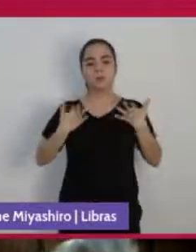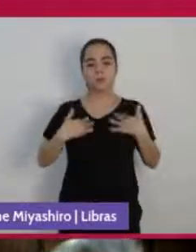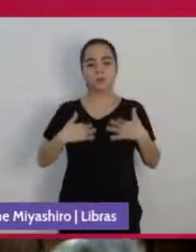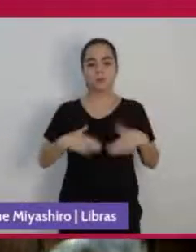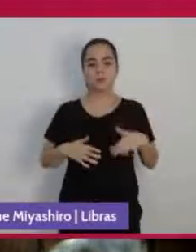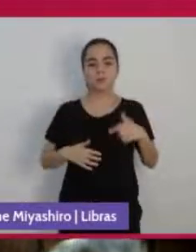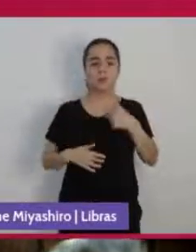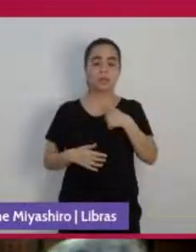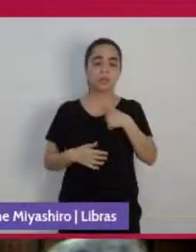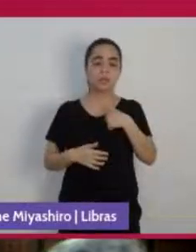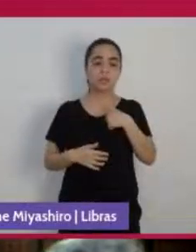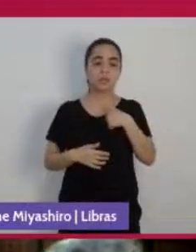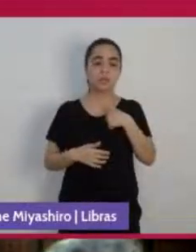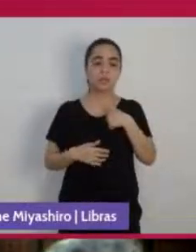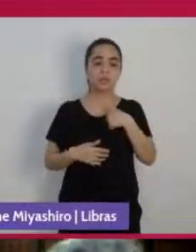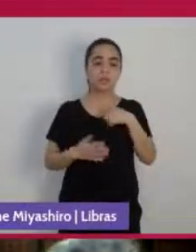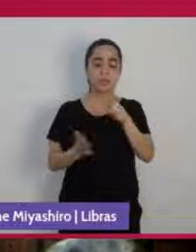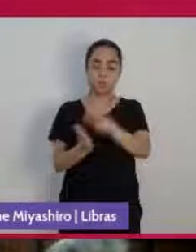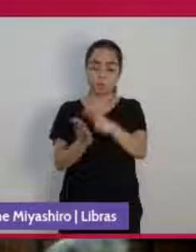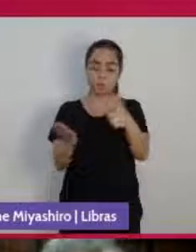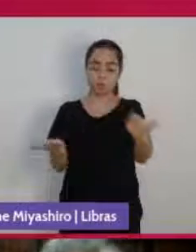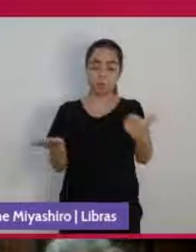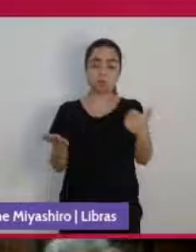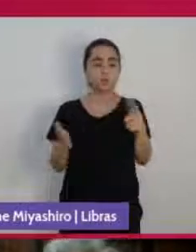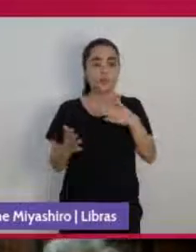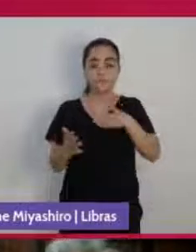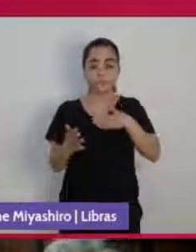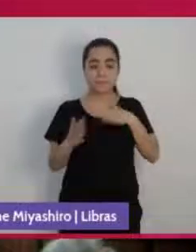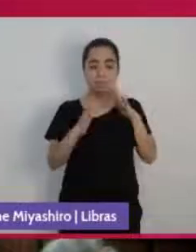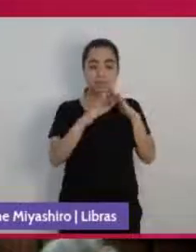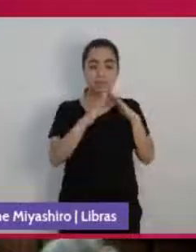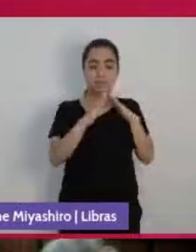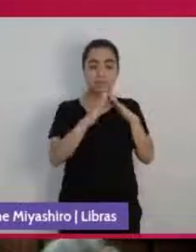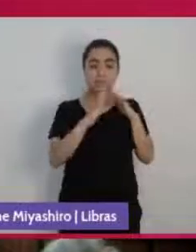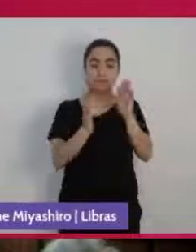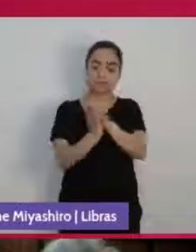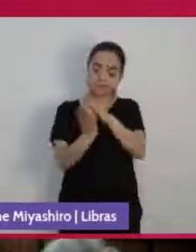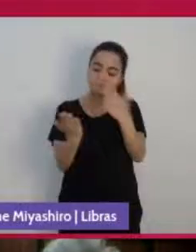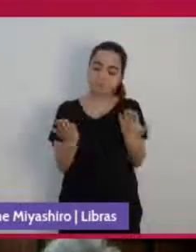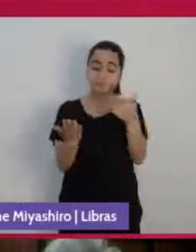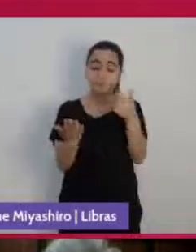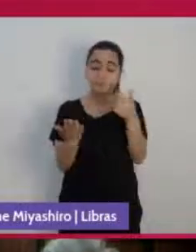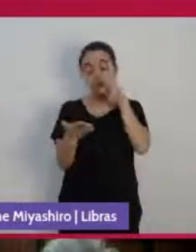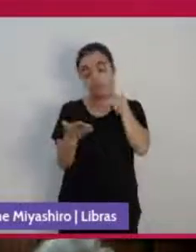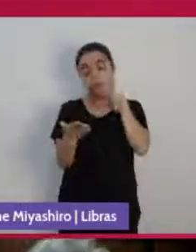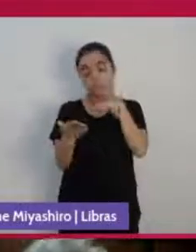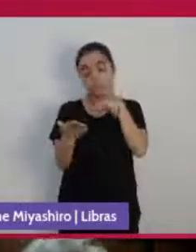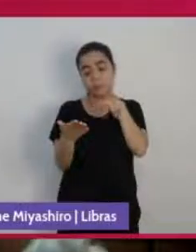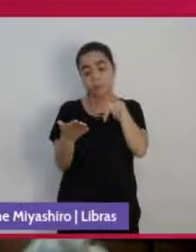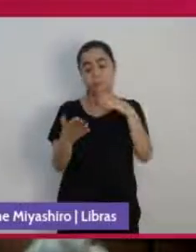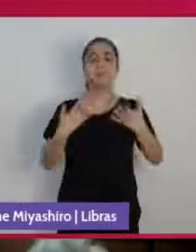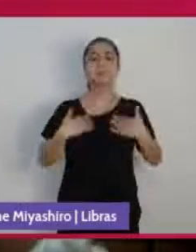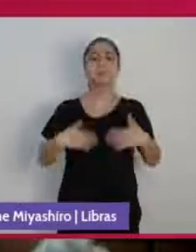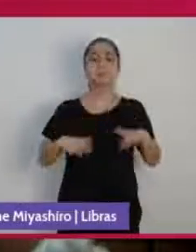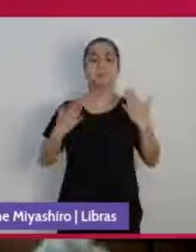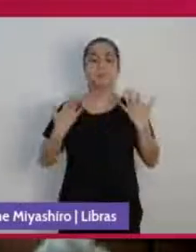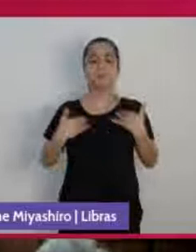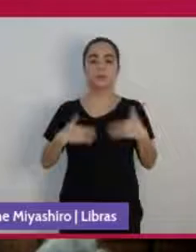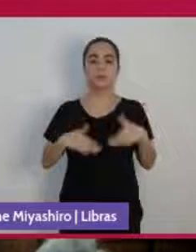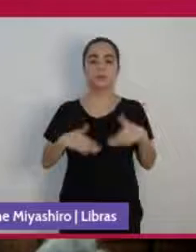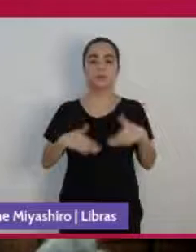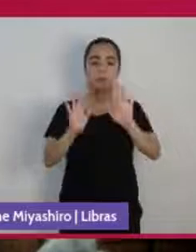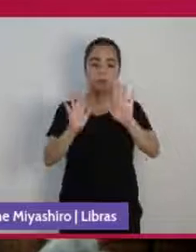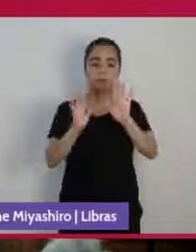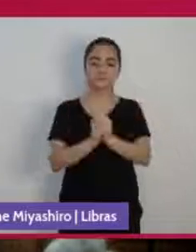levava a revista de casa para as minhas pacientes, para elas poderem ficar lendo enquanto. E aí, olha, o pessoal